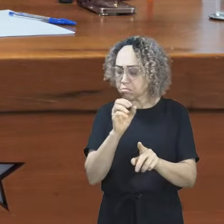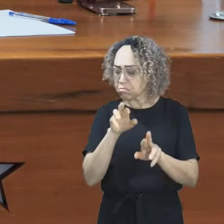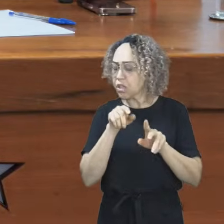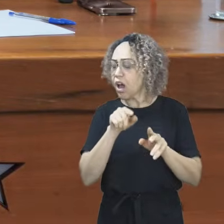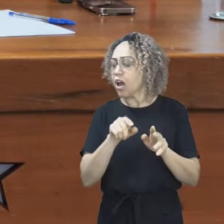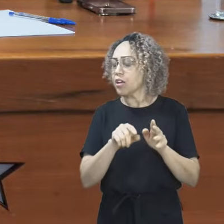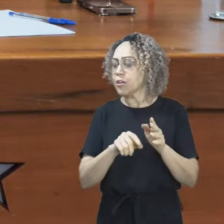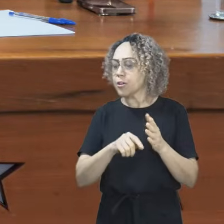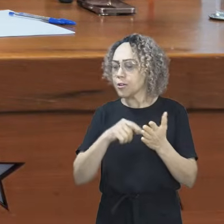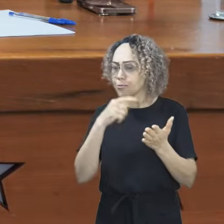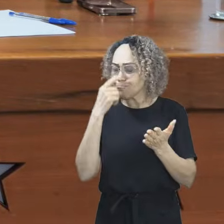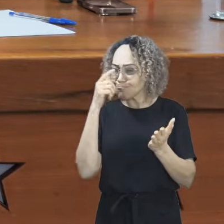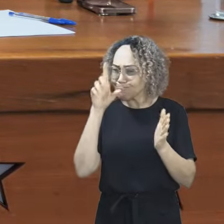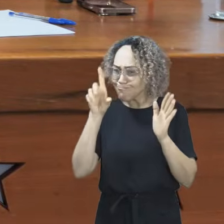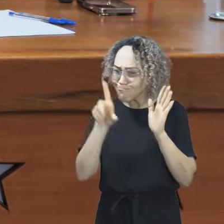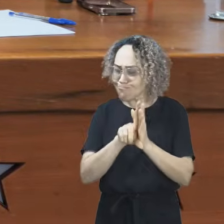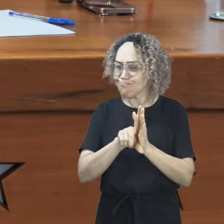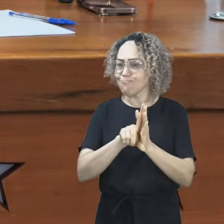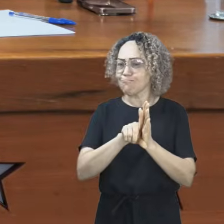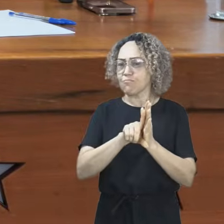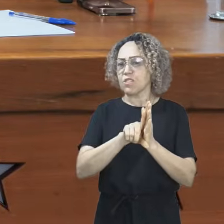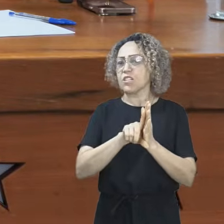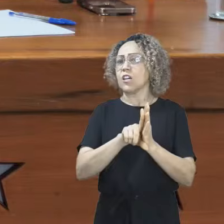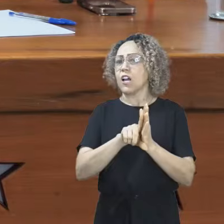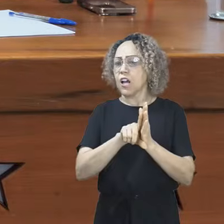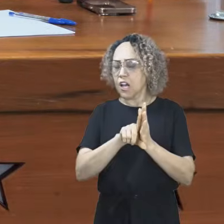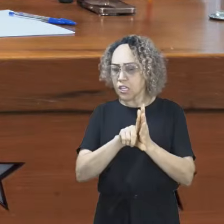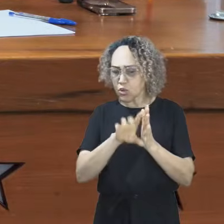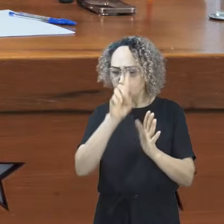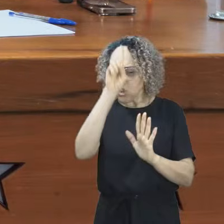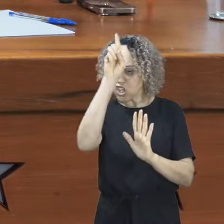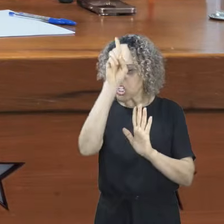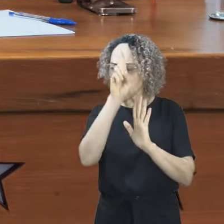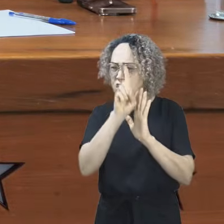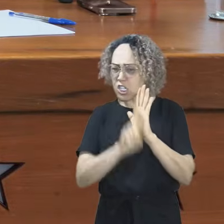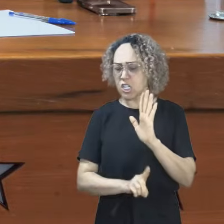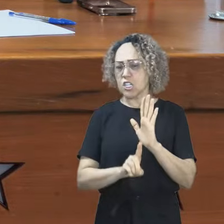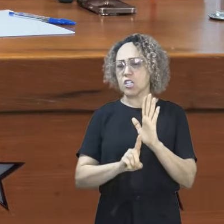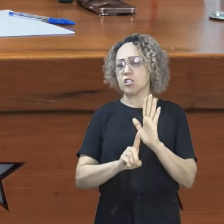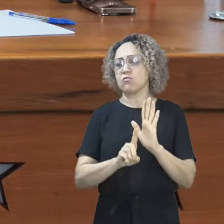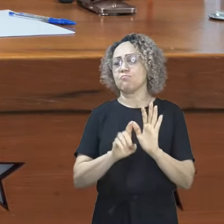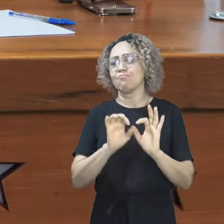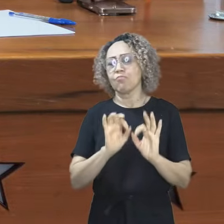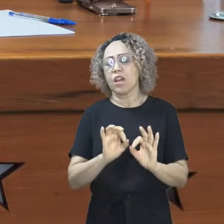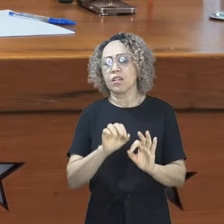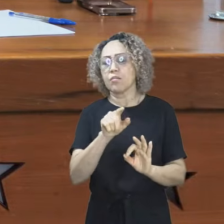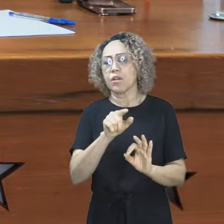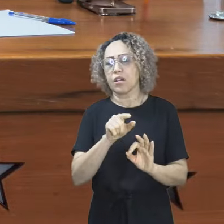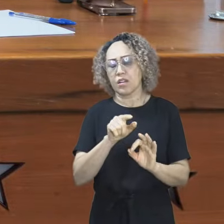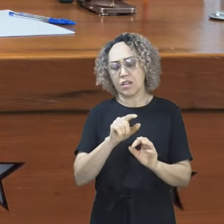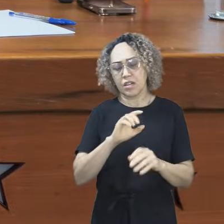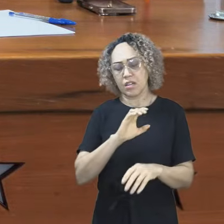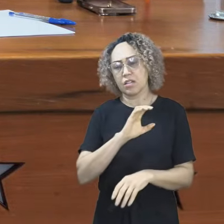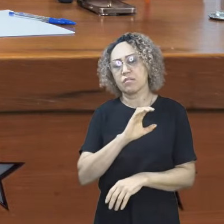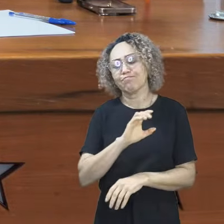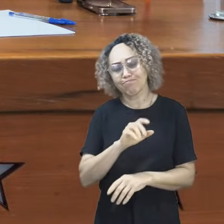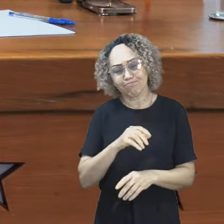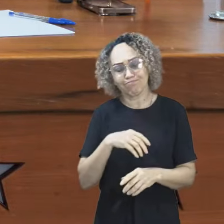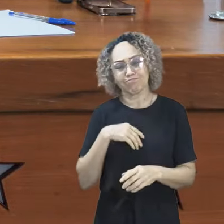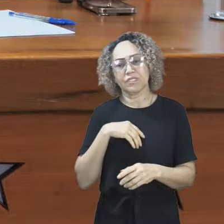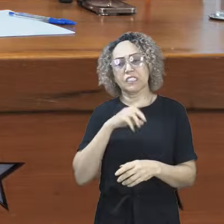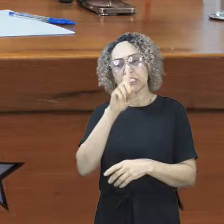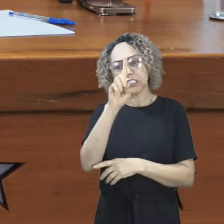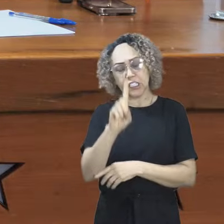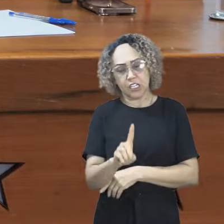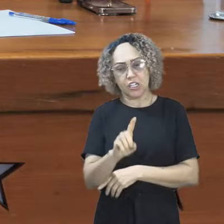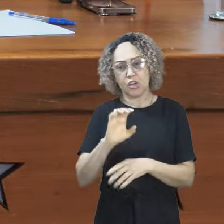nosso partido. E depois nós tivemos o Romênio Pereira com 11,4. Eu vou depois dar para vocês, ou então,